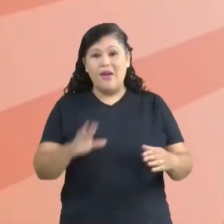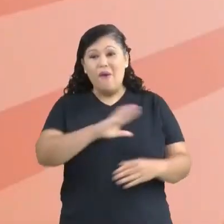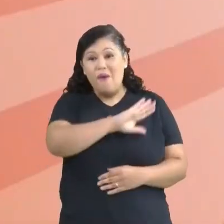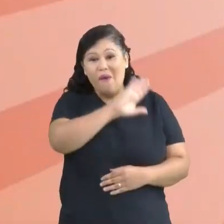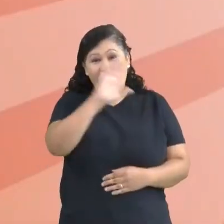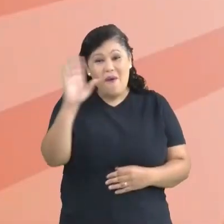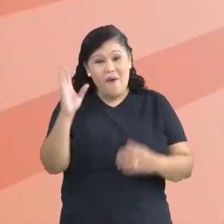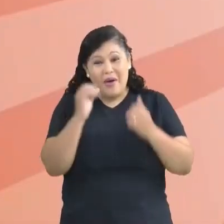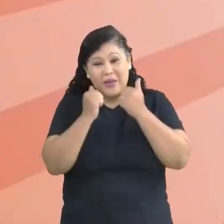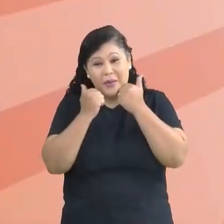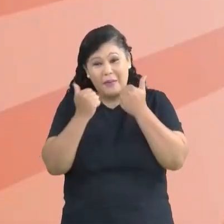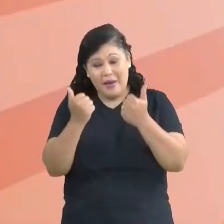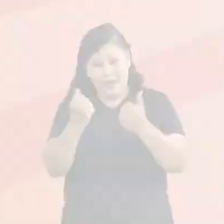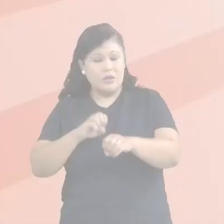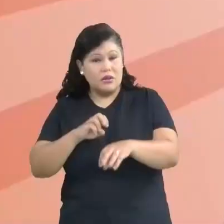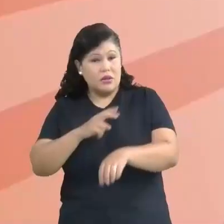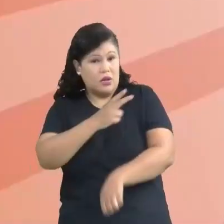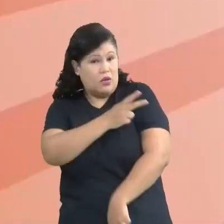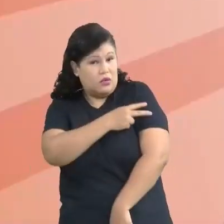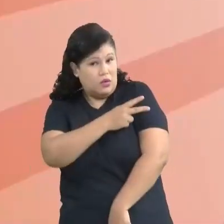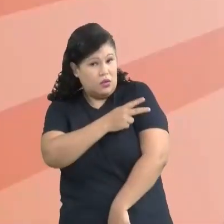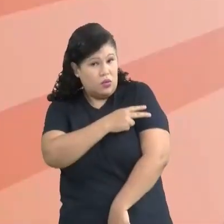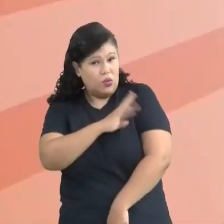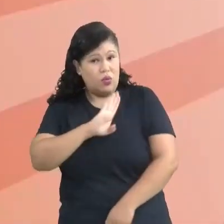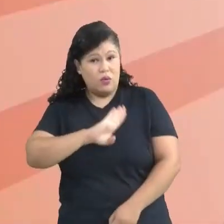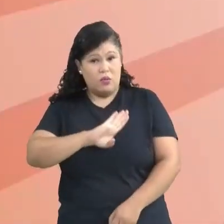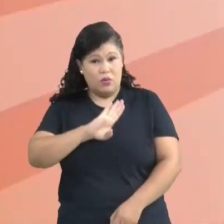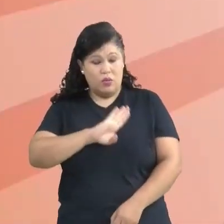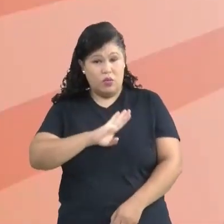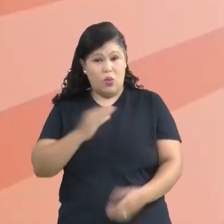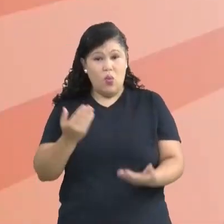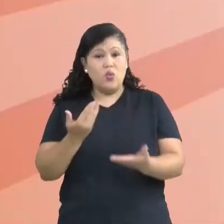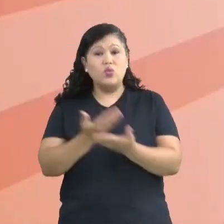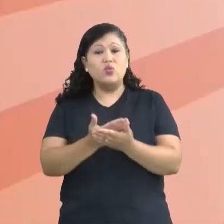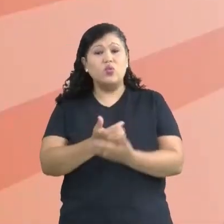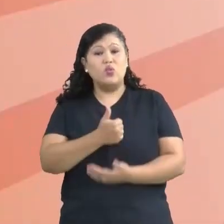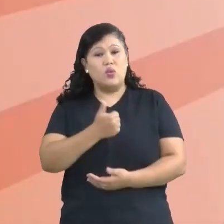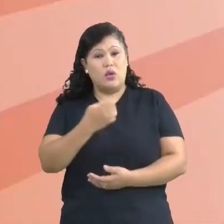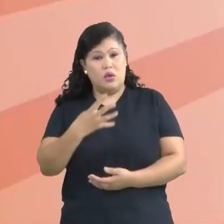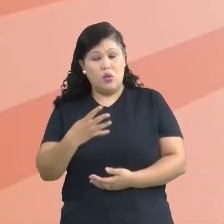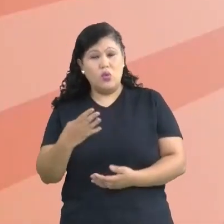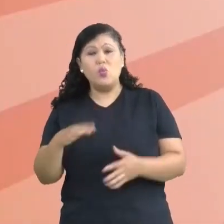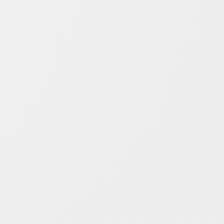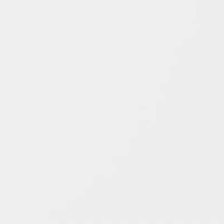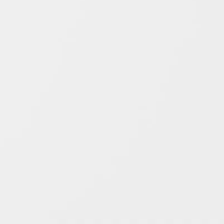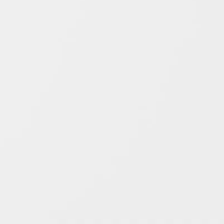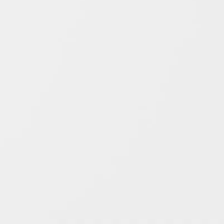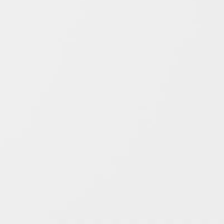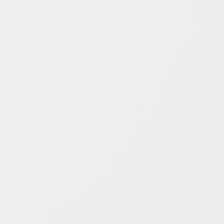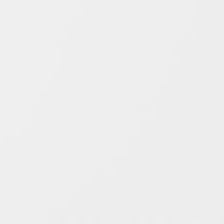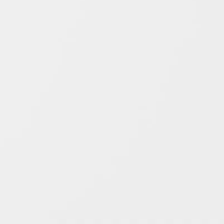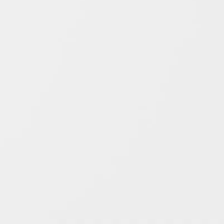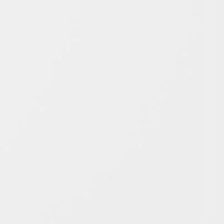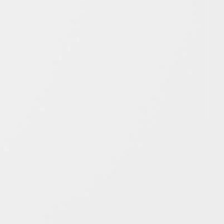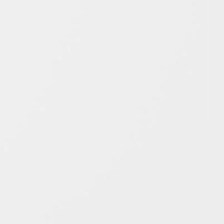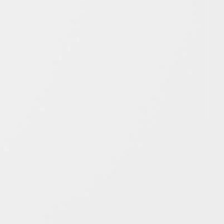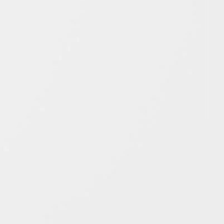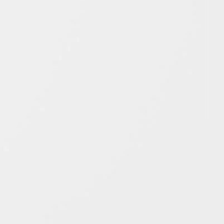tudo bem? Eu sou a professora Gabriela. Vamos lá desvendar quais são os nossos conteúdos de hoje? Vamos lá?